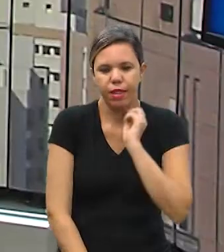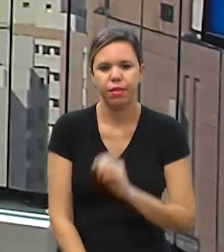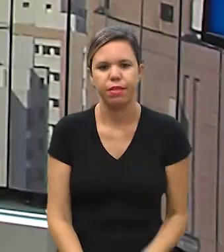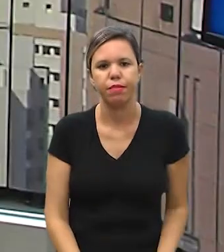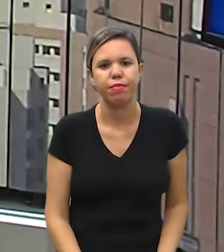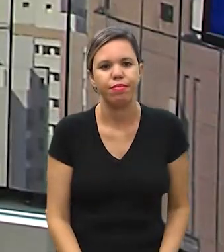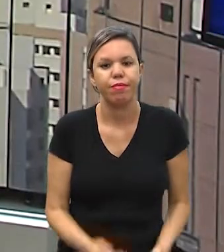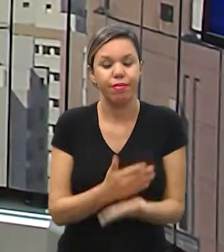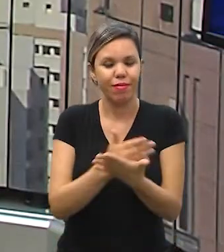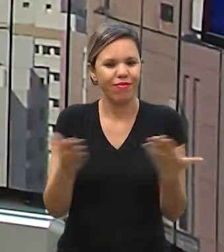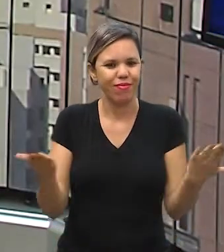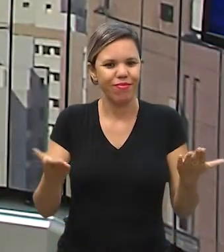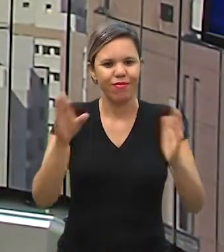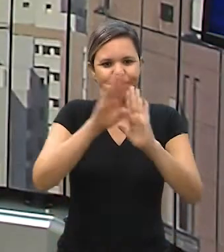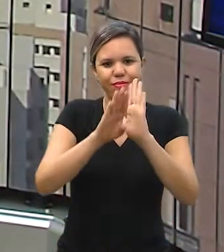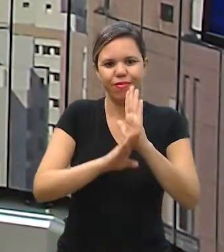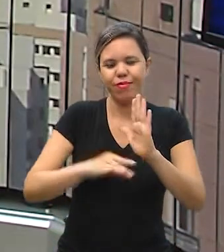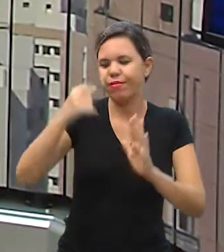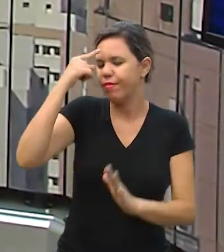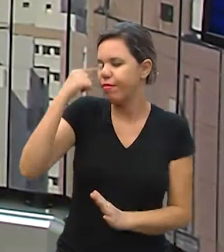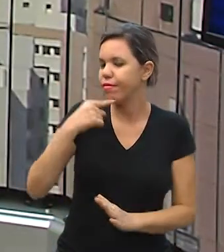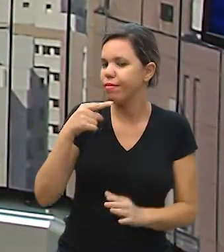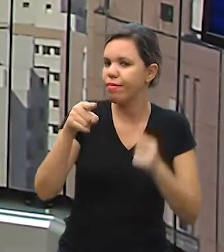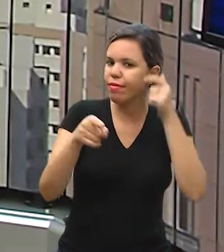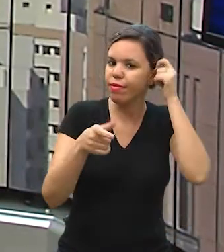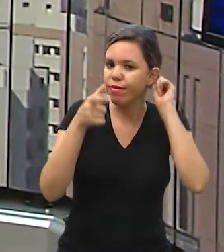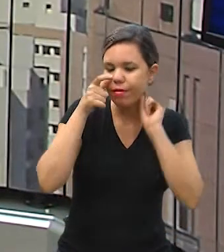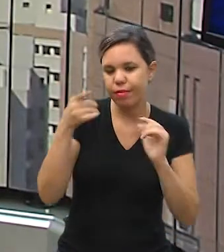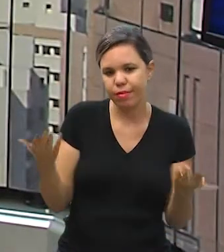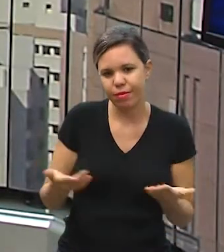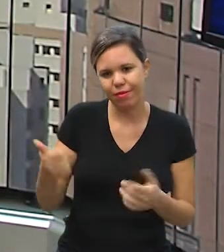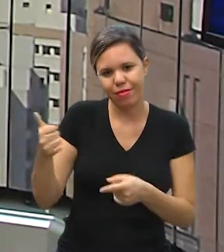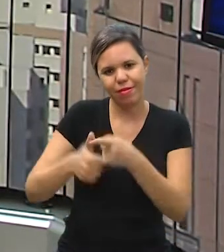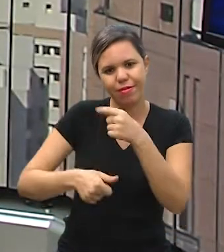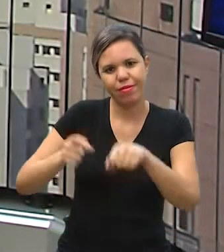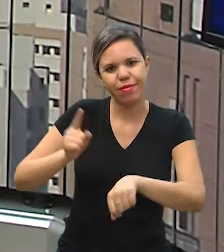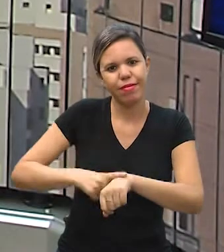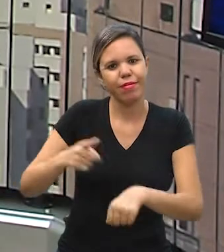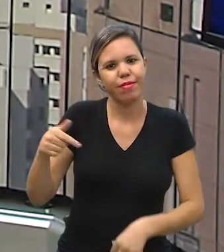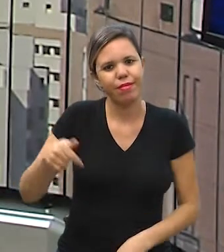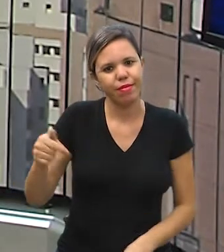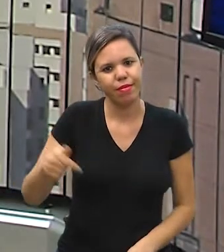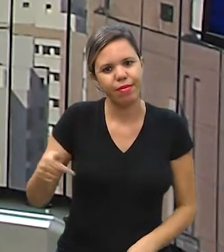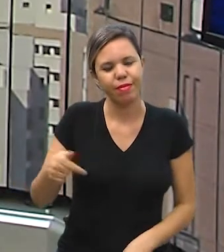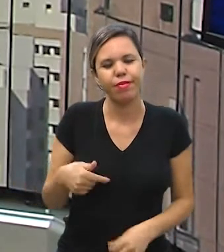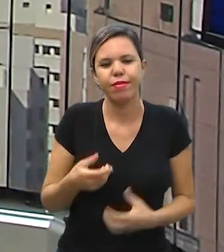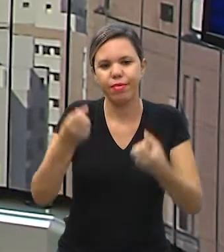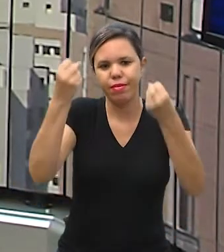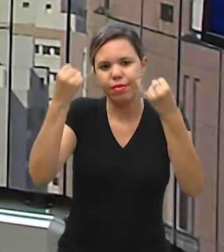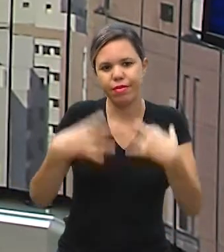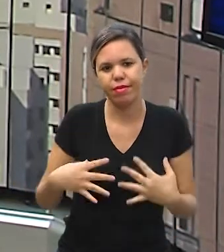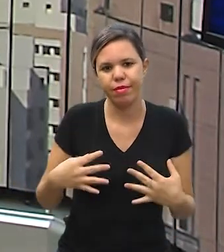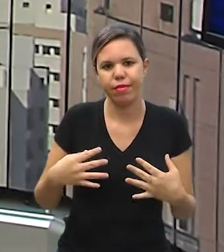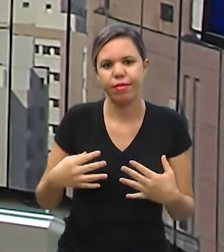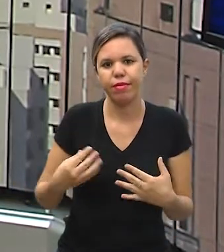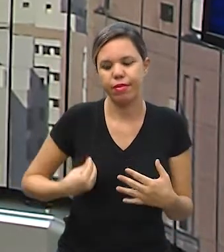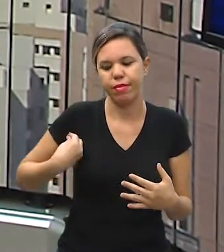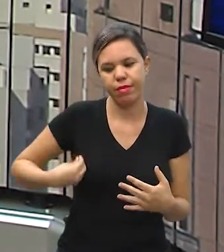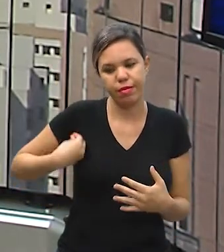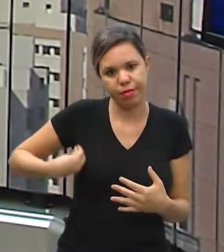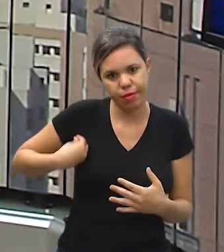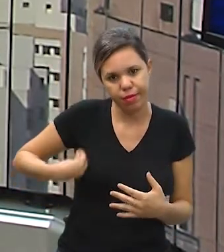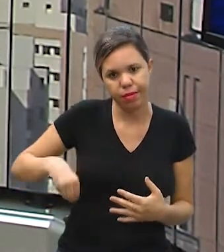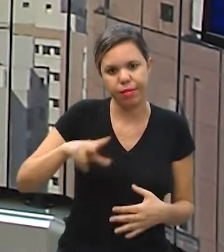o Olá começa agora o programa perfil para você que está assistindo pela primeira vez aqui nós vamos falar além